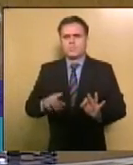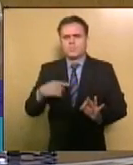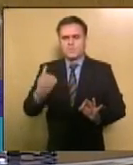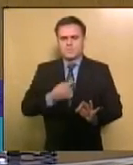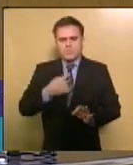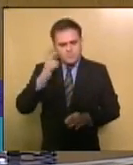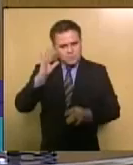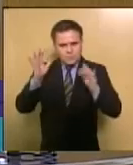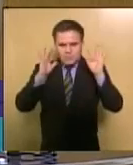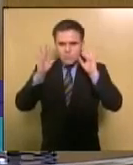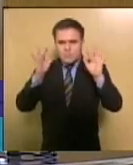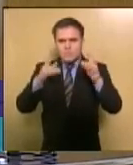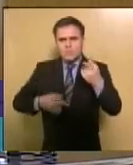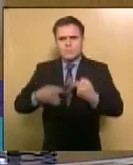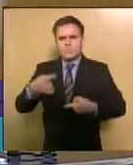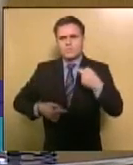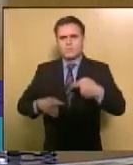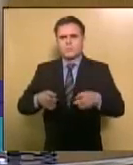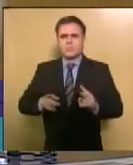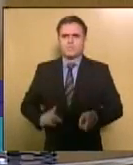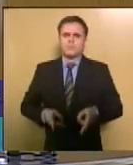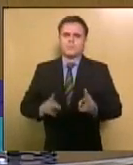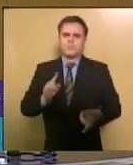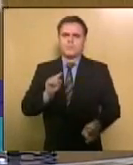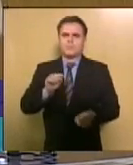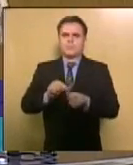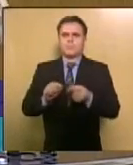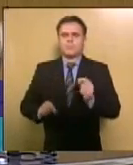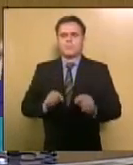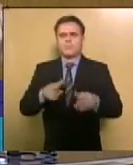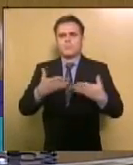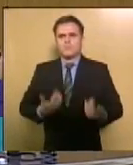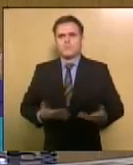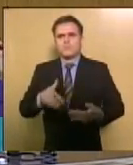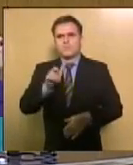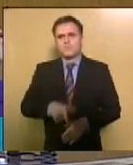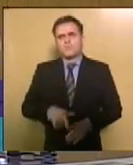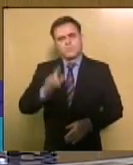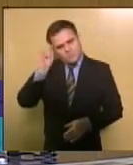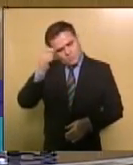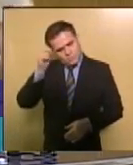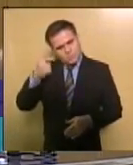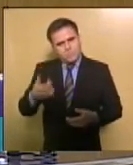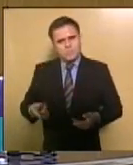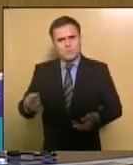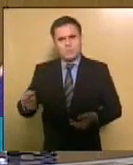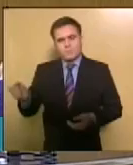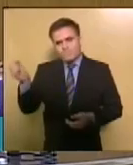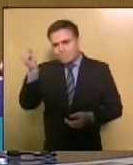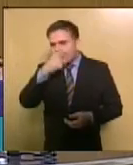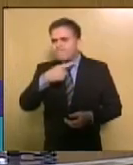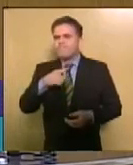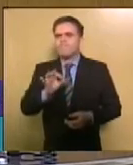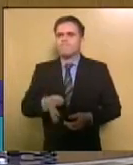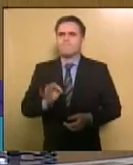pensar em políticas que tenham como foco a juventude Negra dificilmente